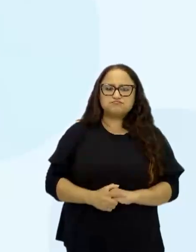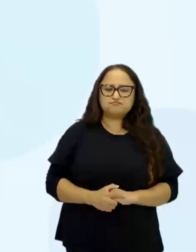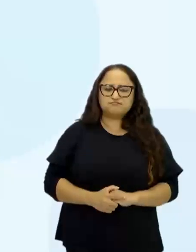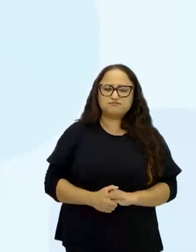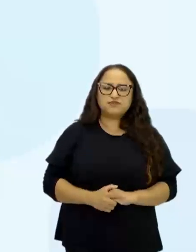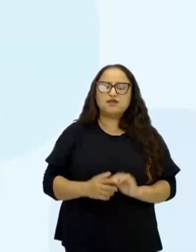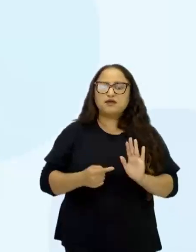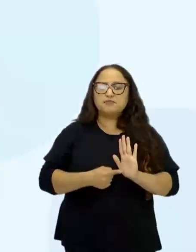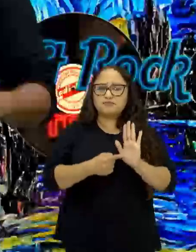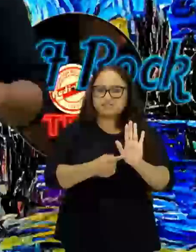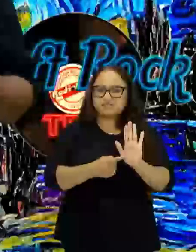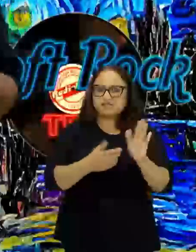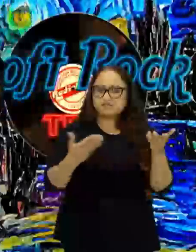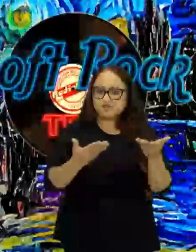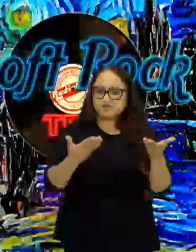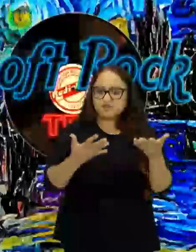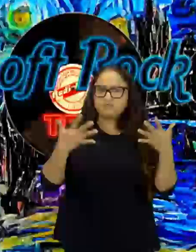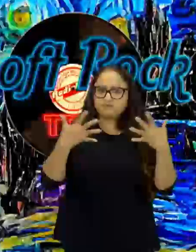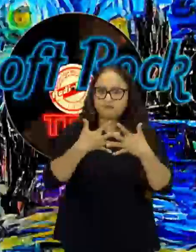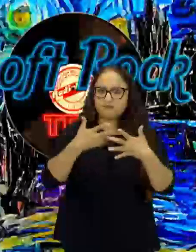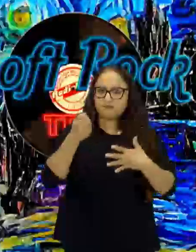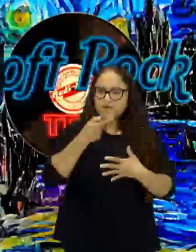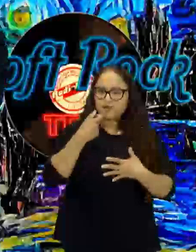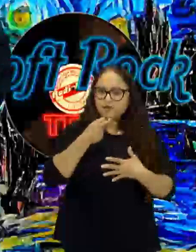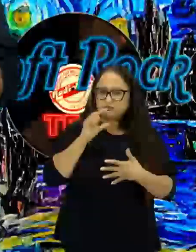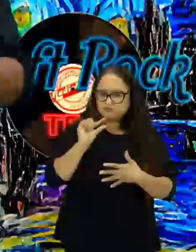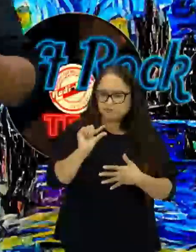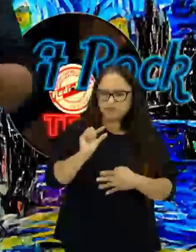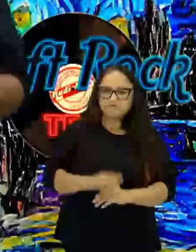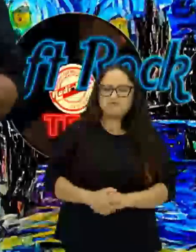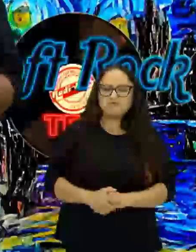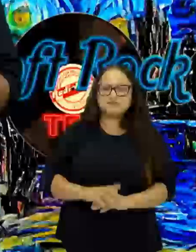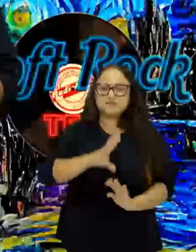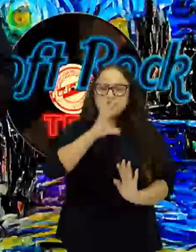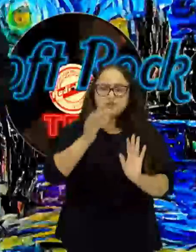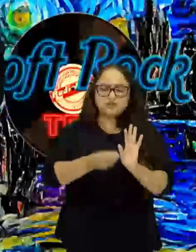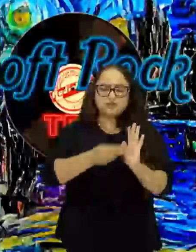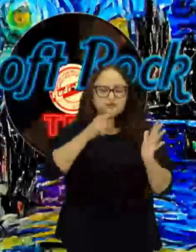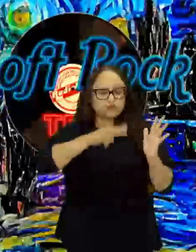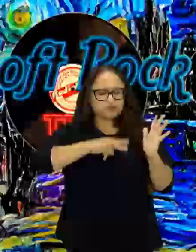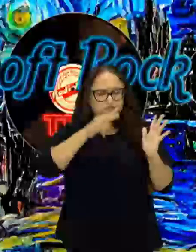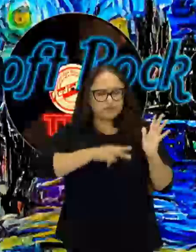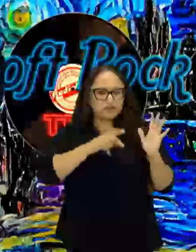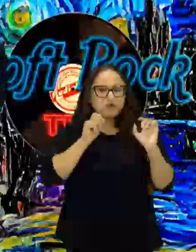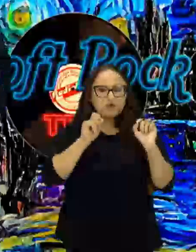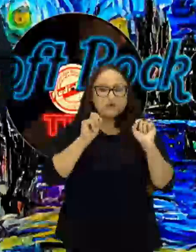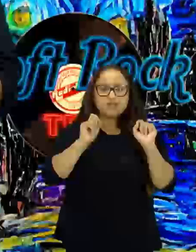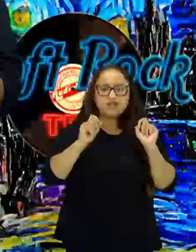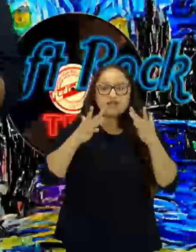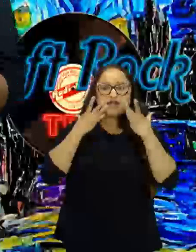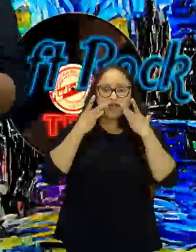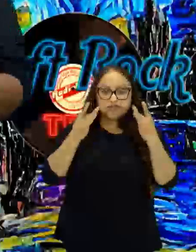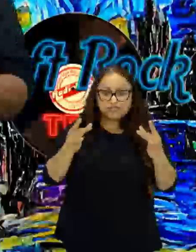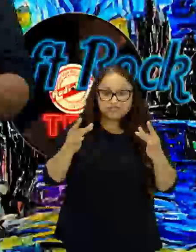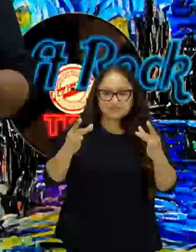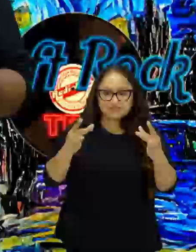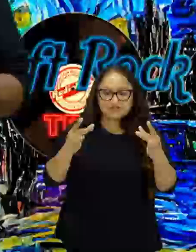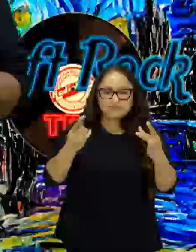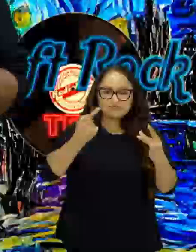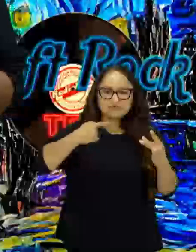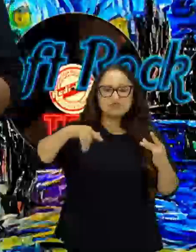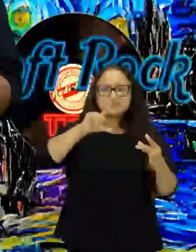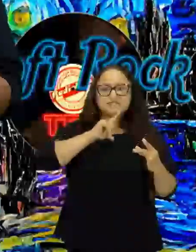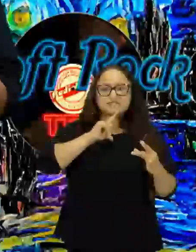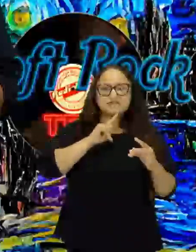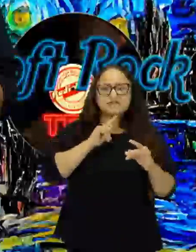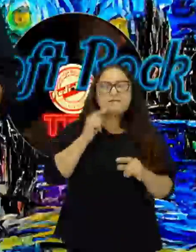apresentação da paródia daqui a pouco. Então pode voltar. Ó, de tudo isso aí que a gente leu, uma coisa que eu prestei muita atenção é que não pode